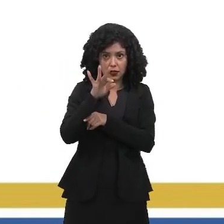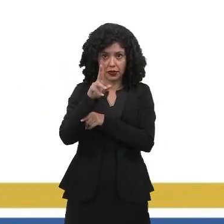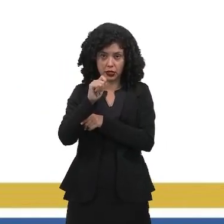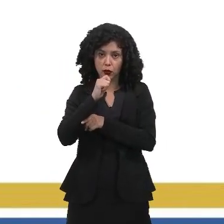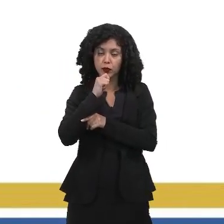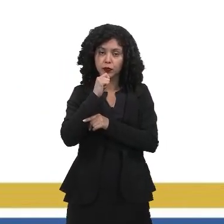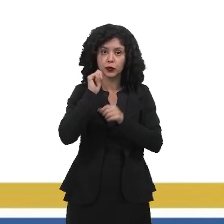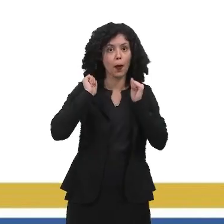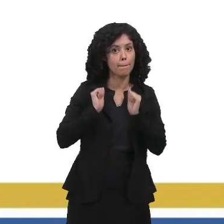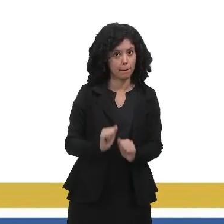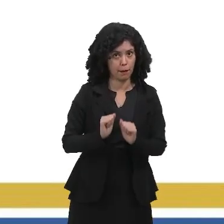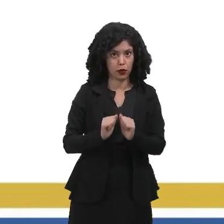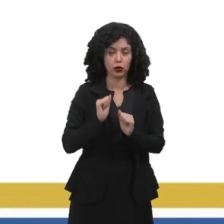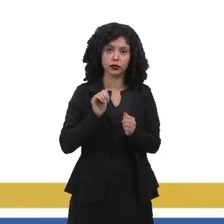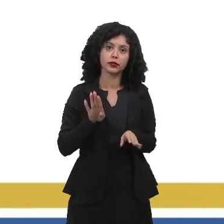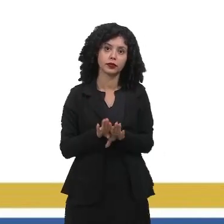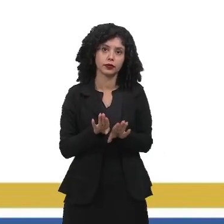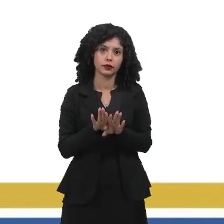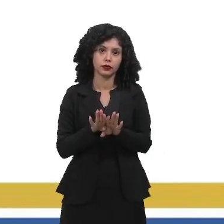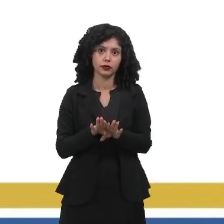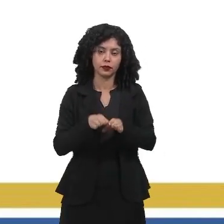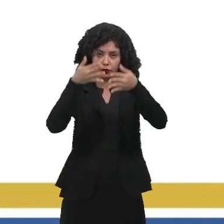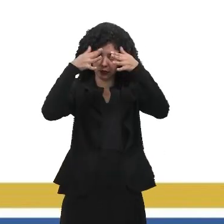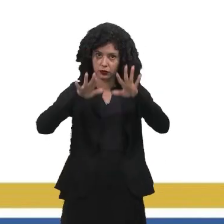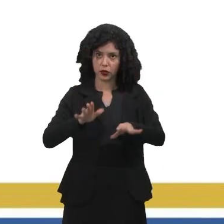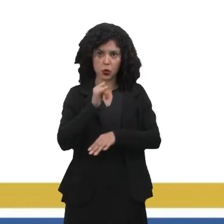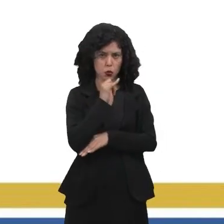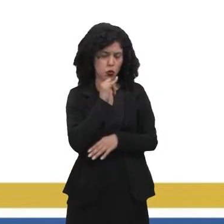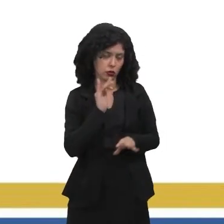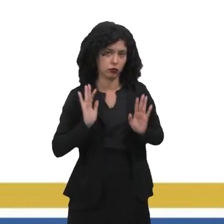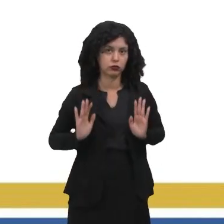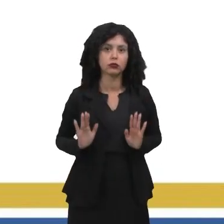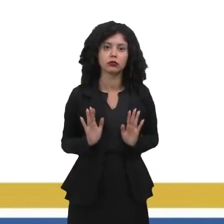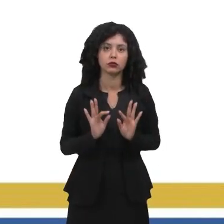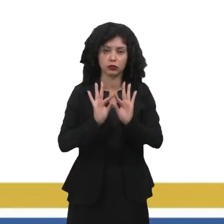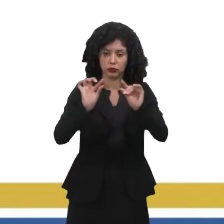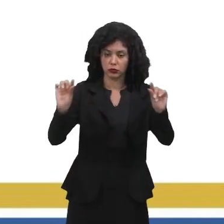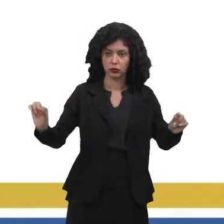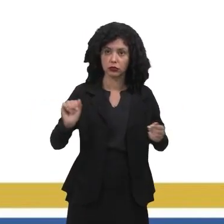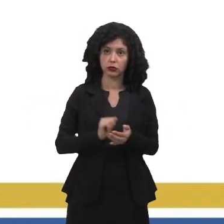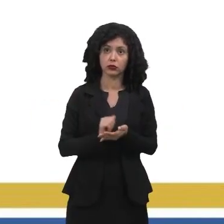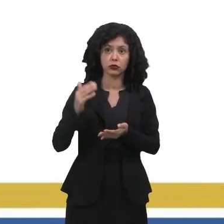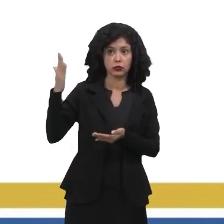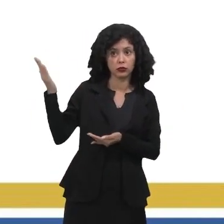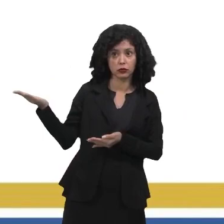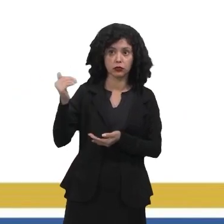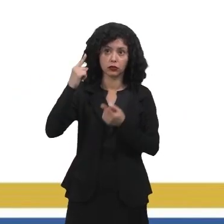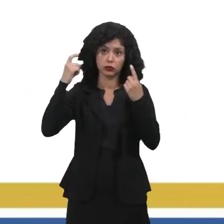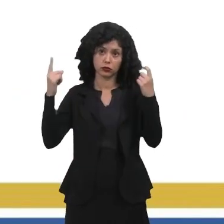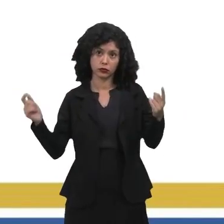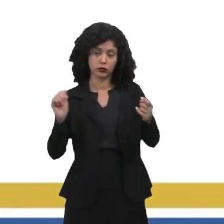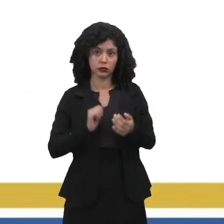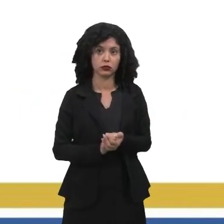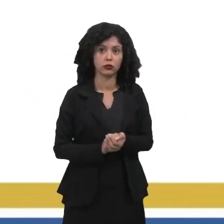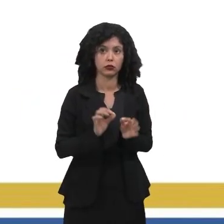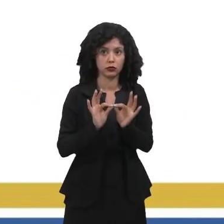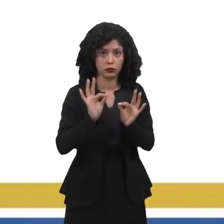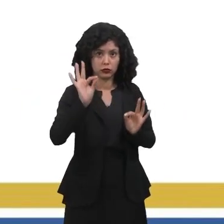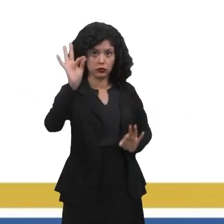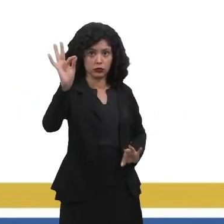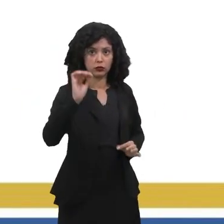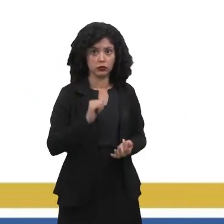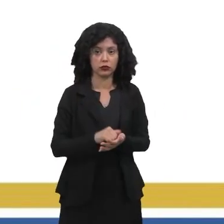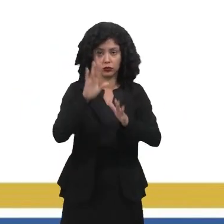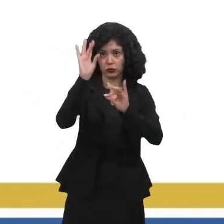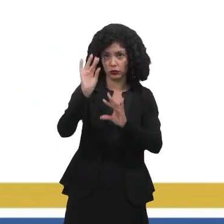Ou seja, ele pode se propagar em meios naturais, como, por exemplo, o barbante. Dessa maneira, o comprimento do barbante